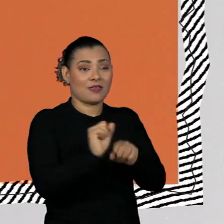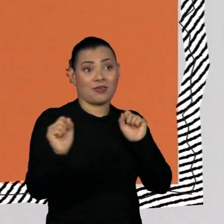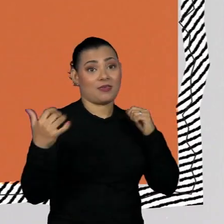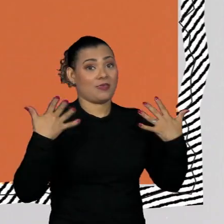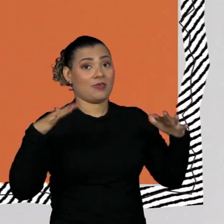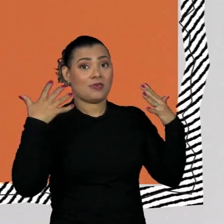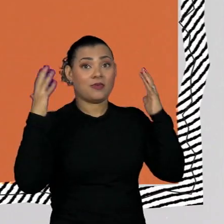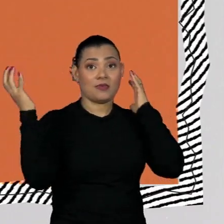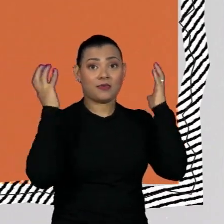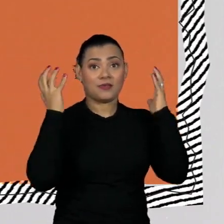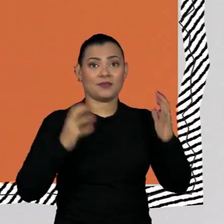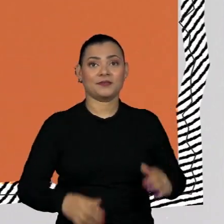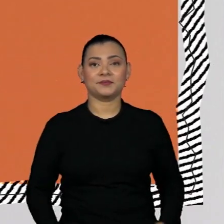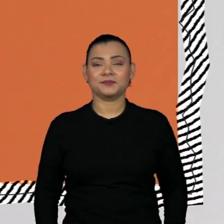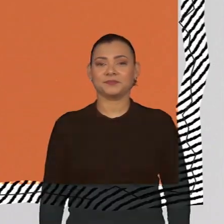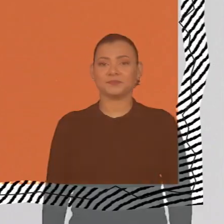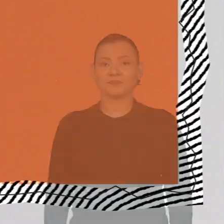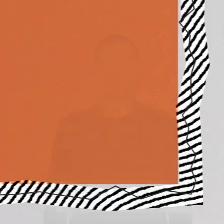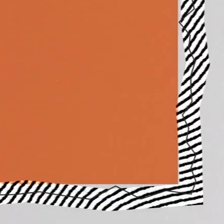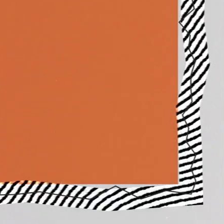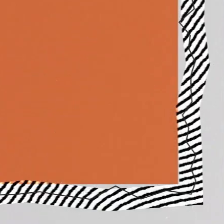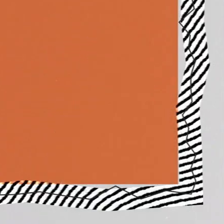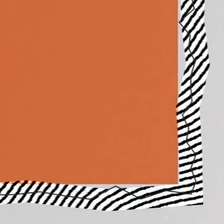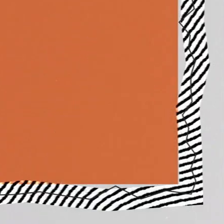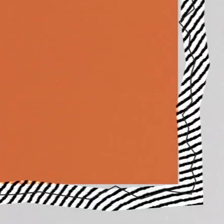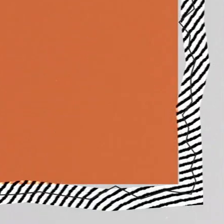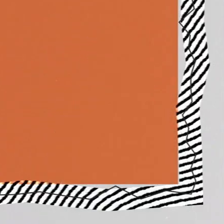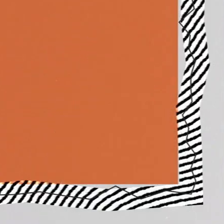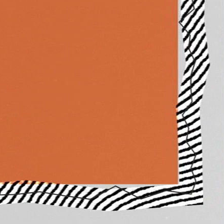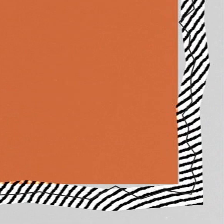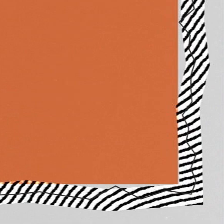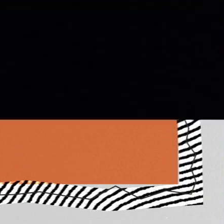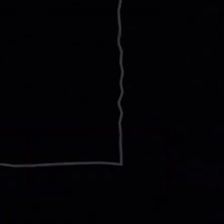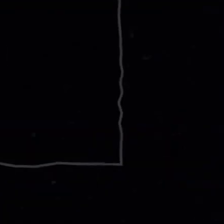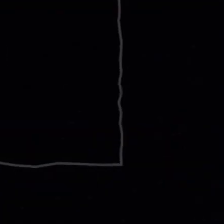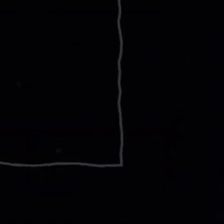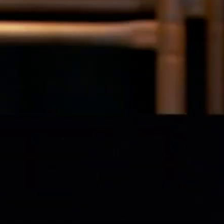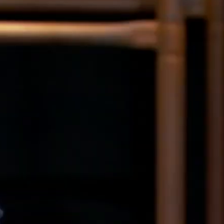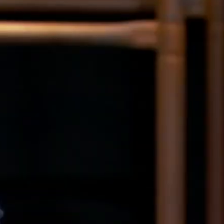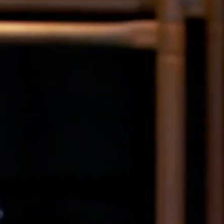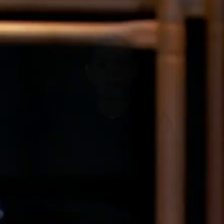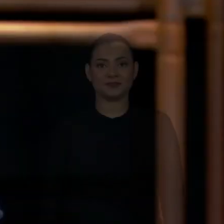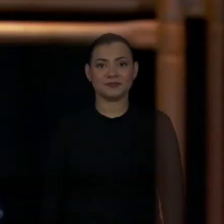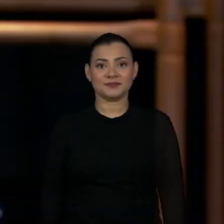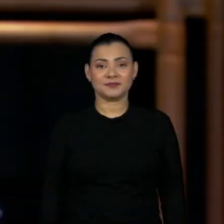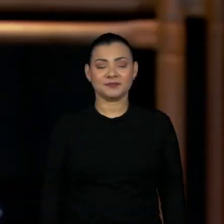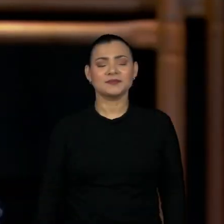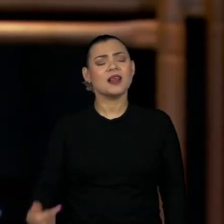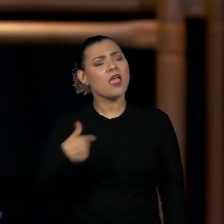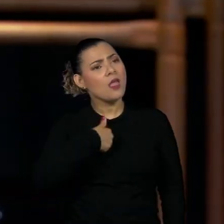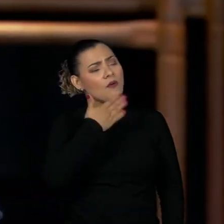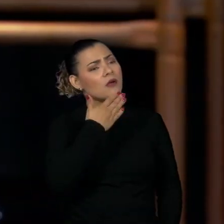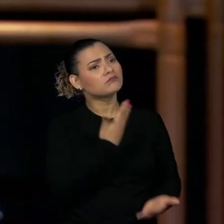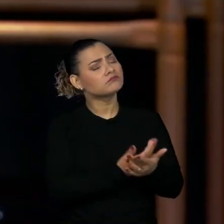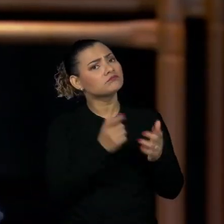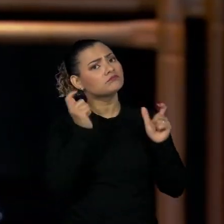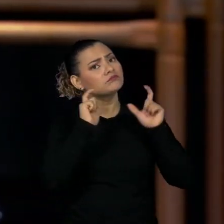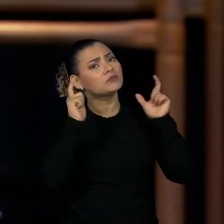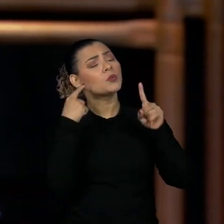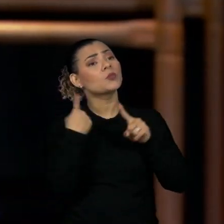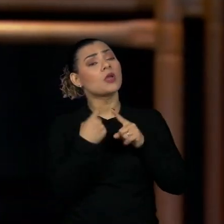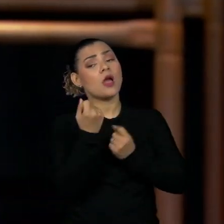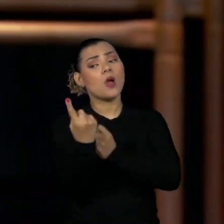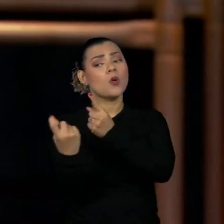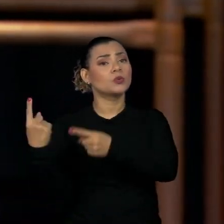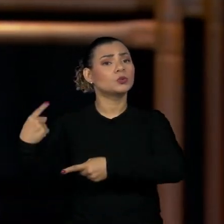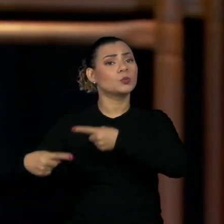E E eu fico muito impressionado porque alguns